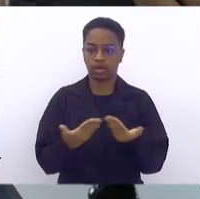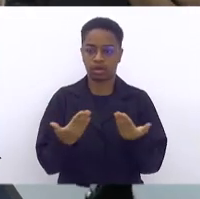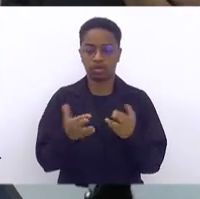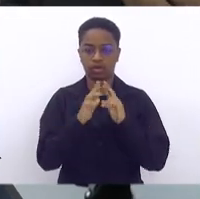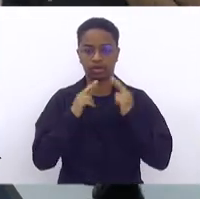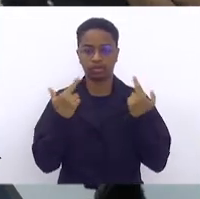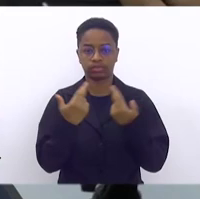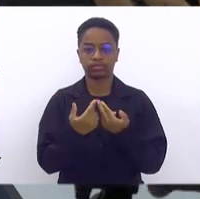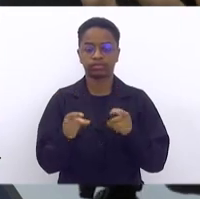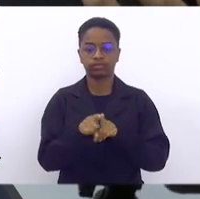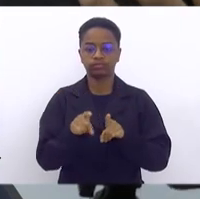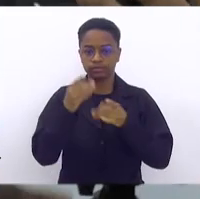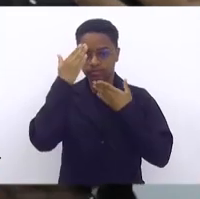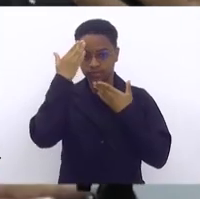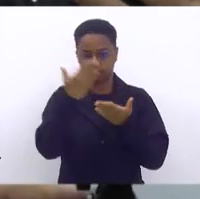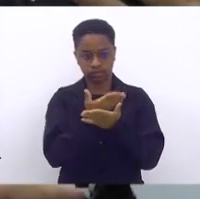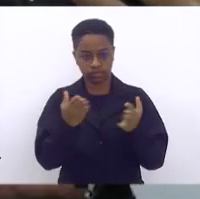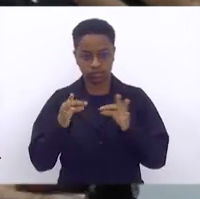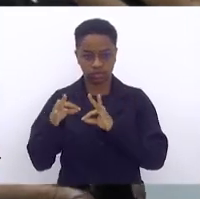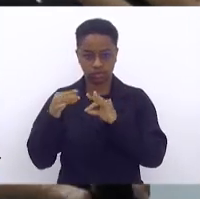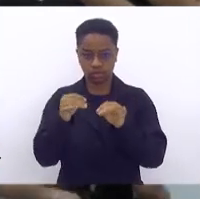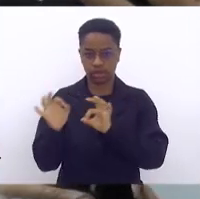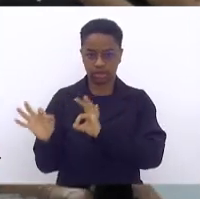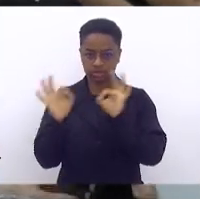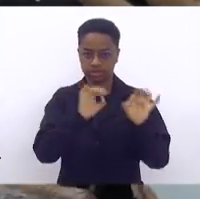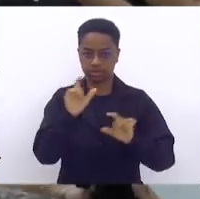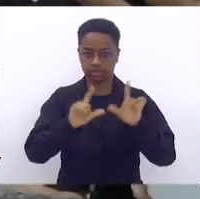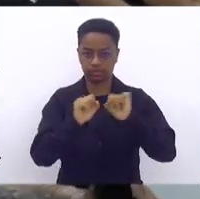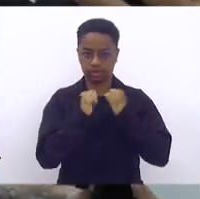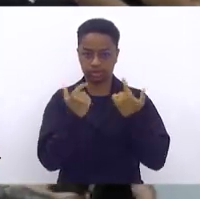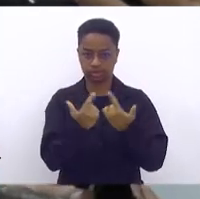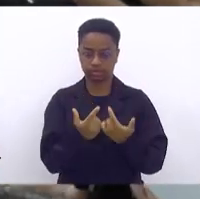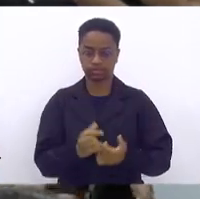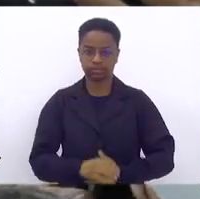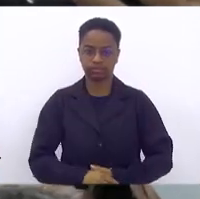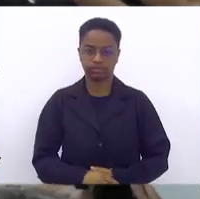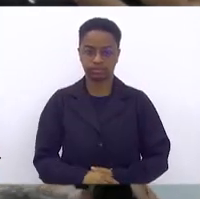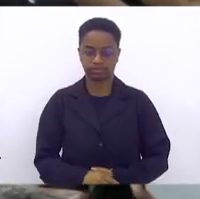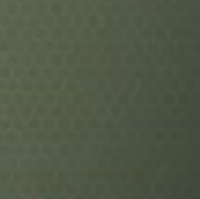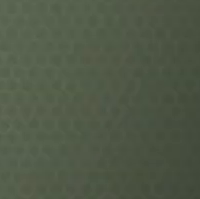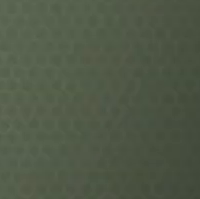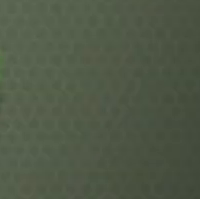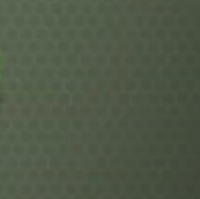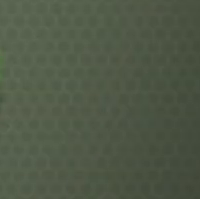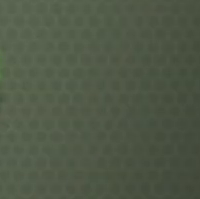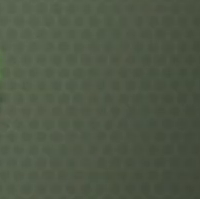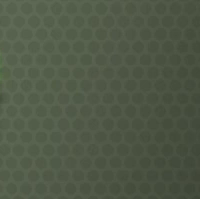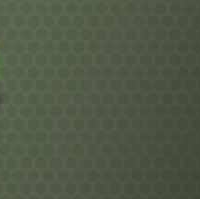audiência, agradecendo a todas e todos que nos acompanham pela TV Alerj. Antes de gravar...